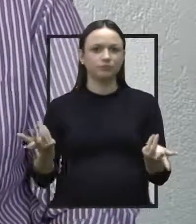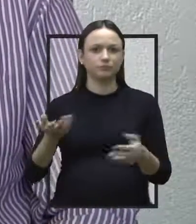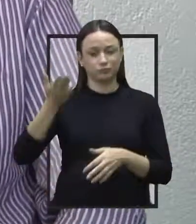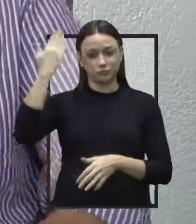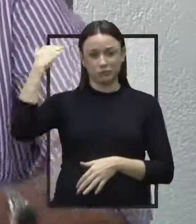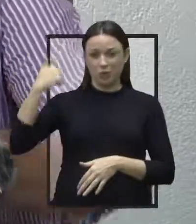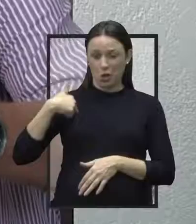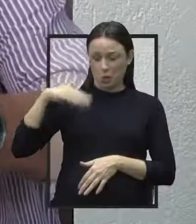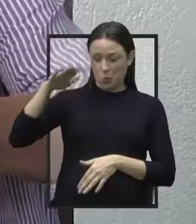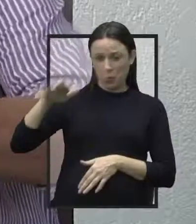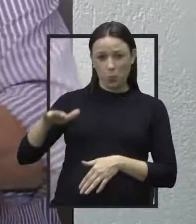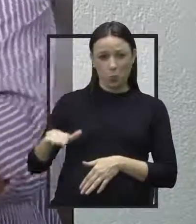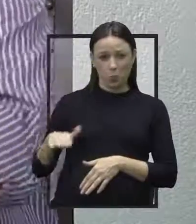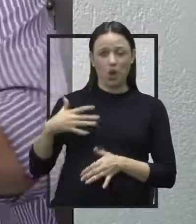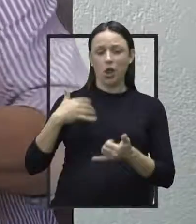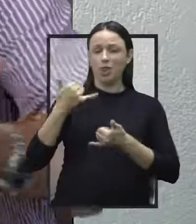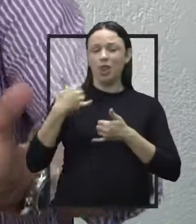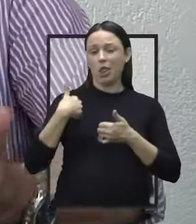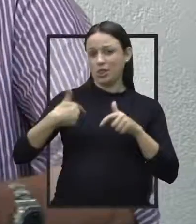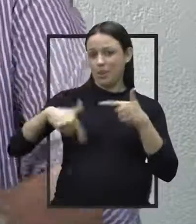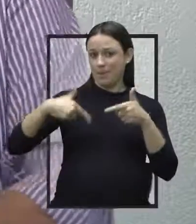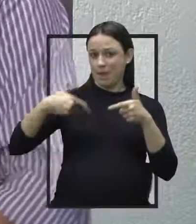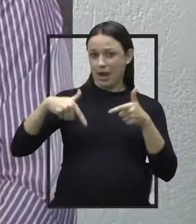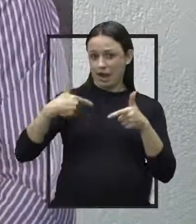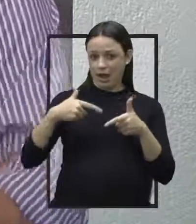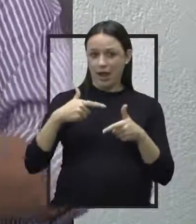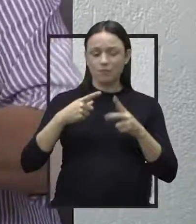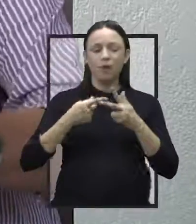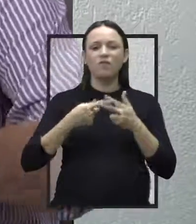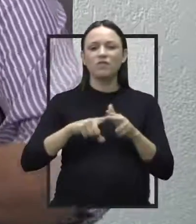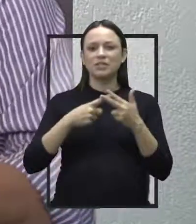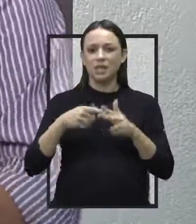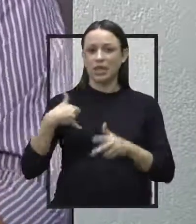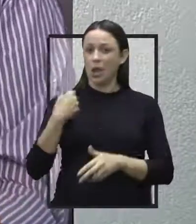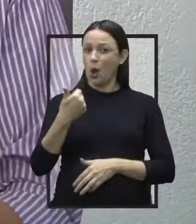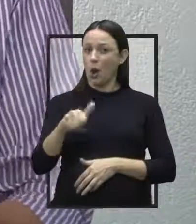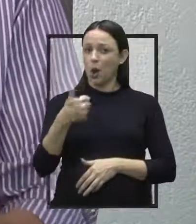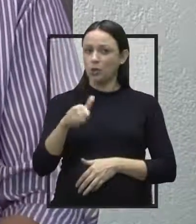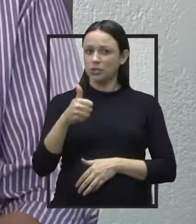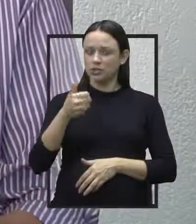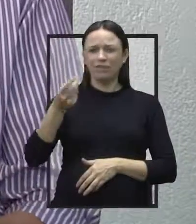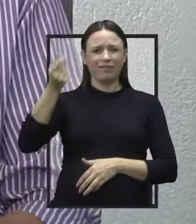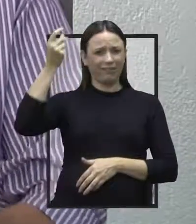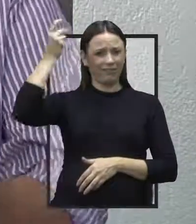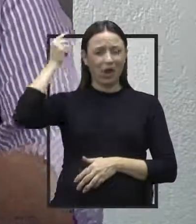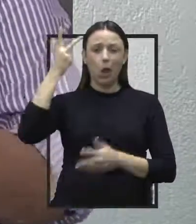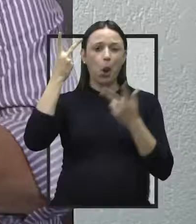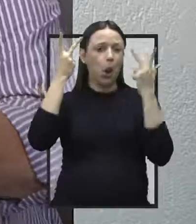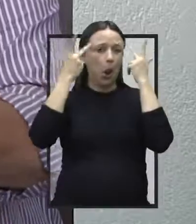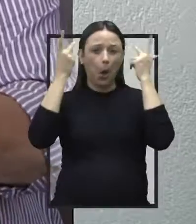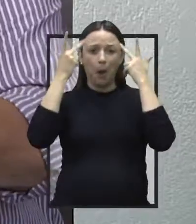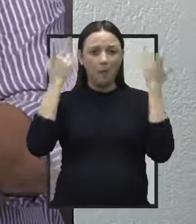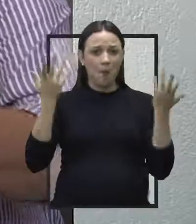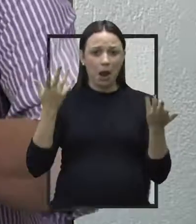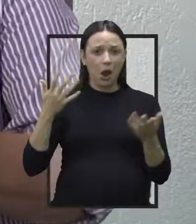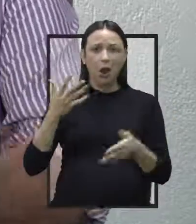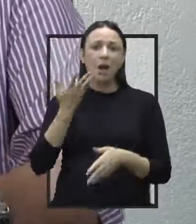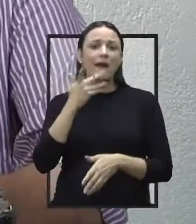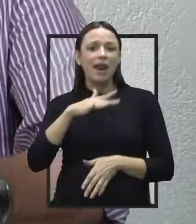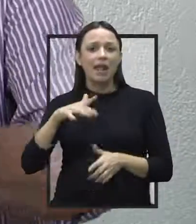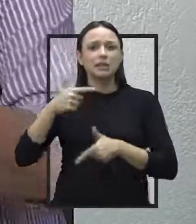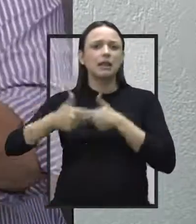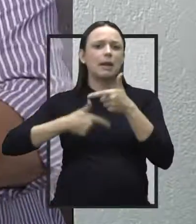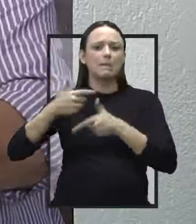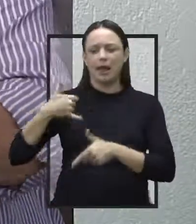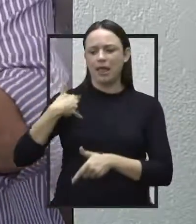a trabalhar na oficina da minha família com 11 anos de idade e naquela época isso era normal. As crianças com 10, 11,